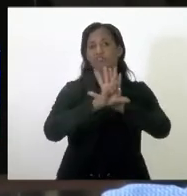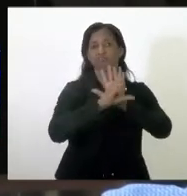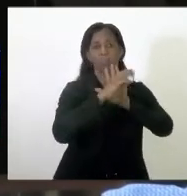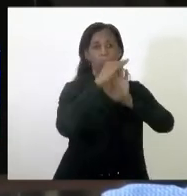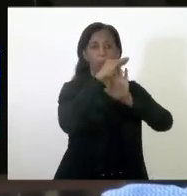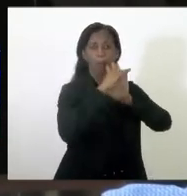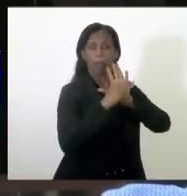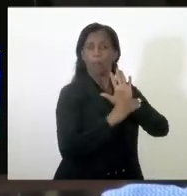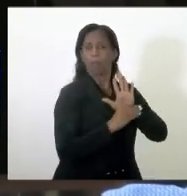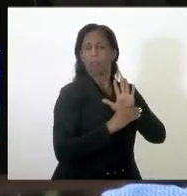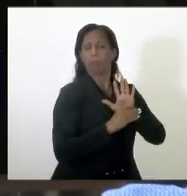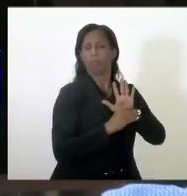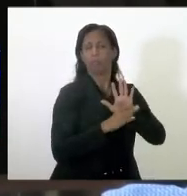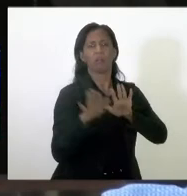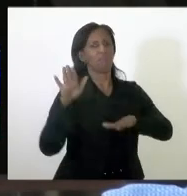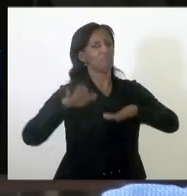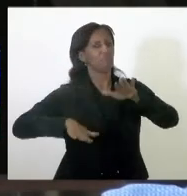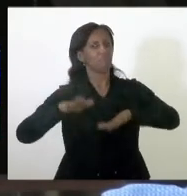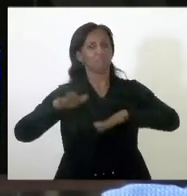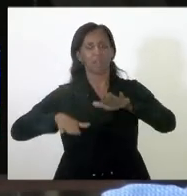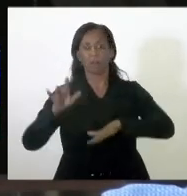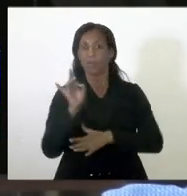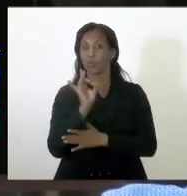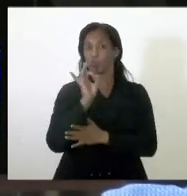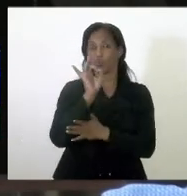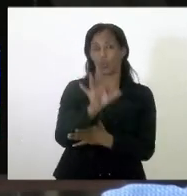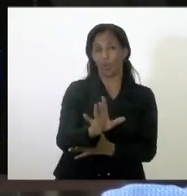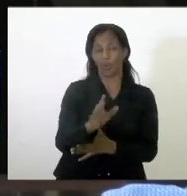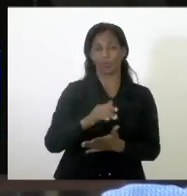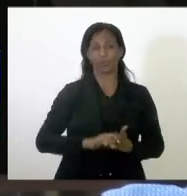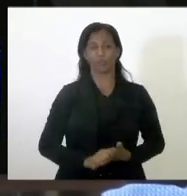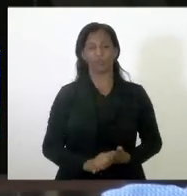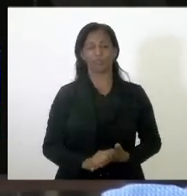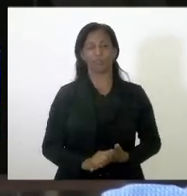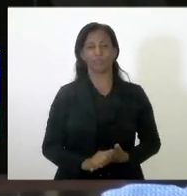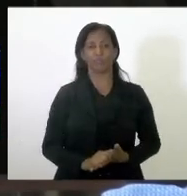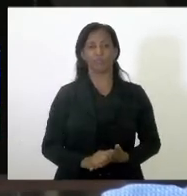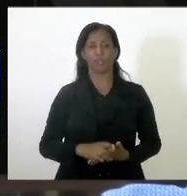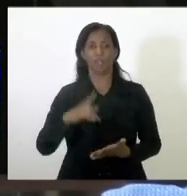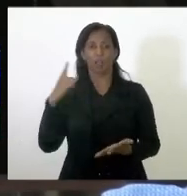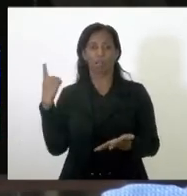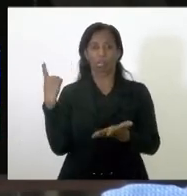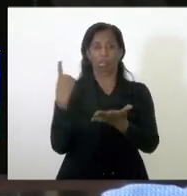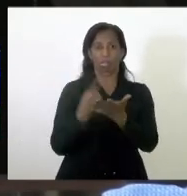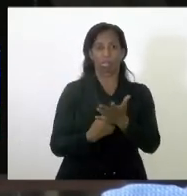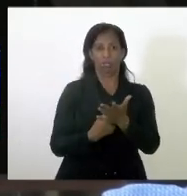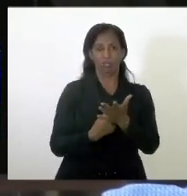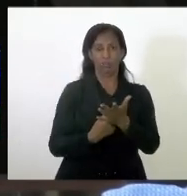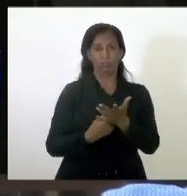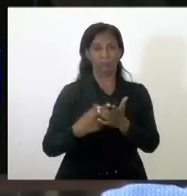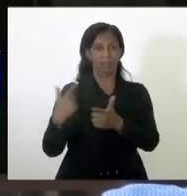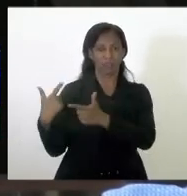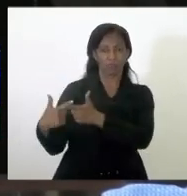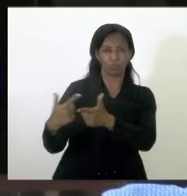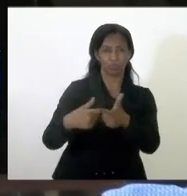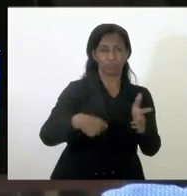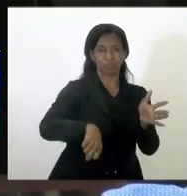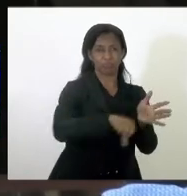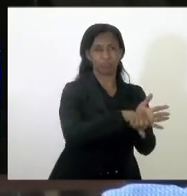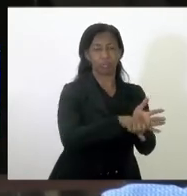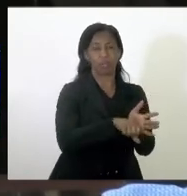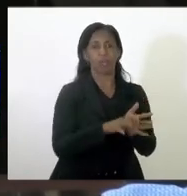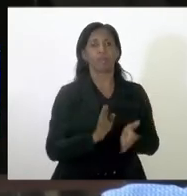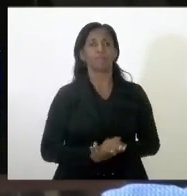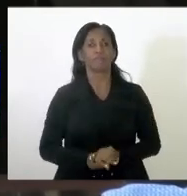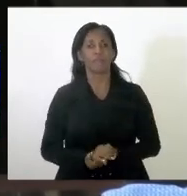legislação, não depende só e somente de combate à sonegação, não